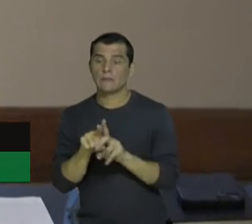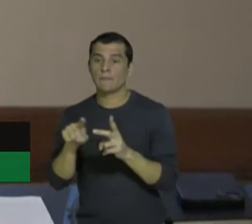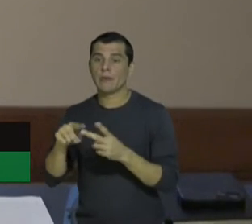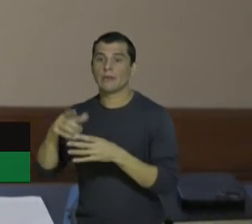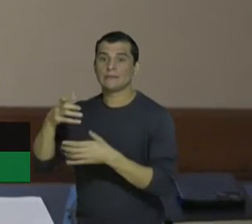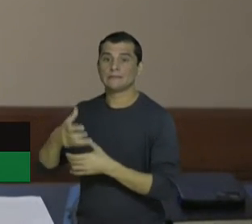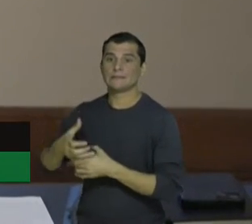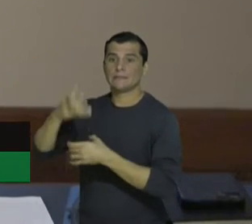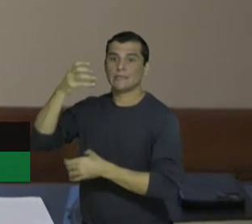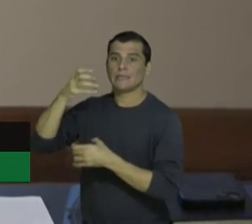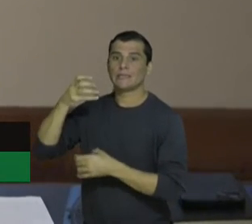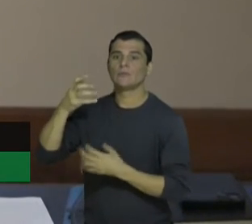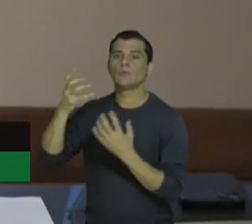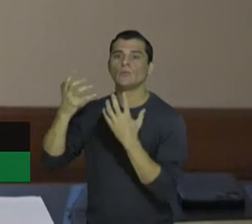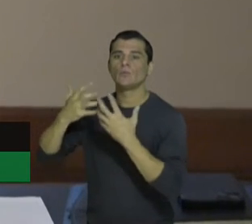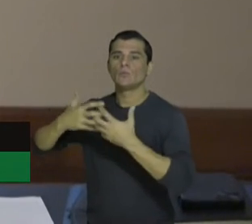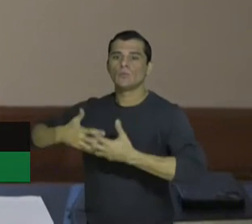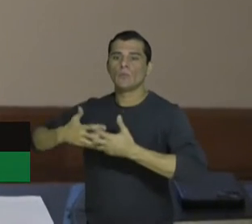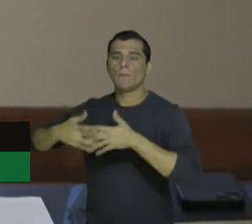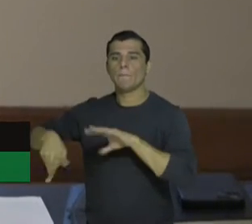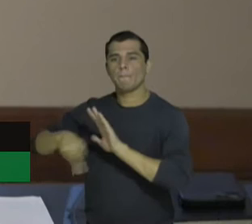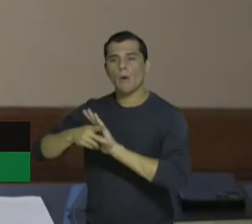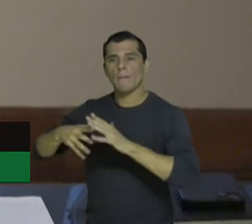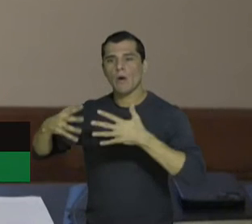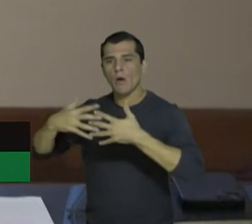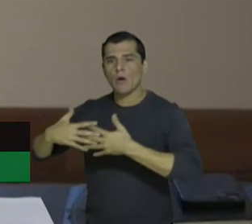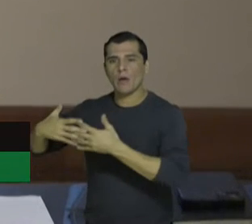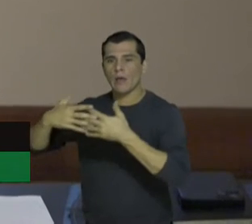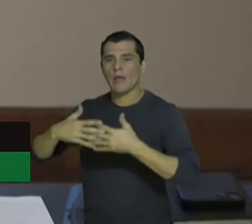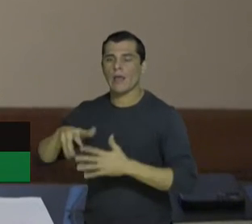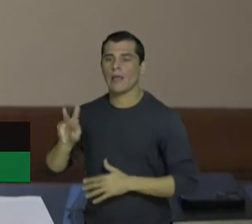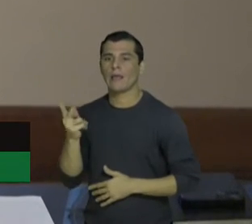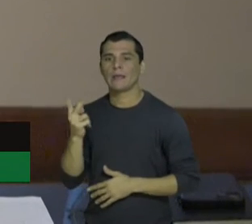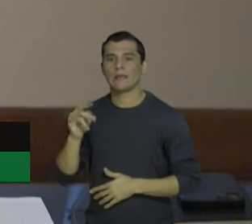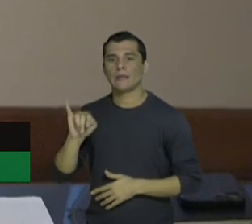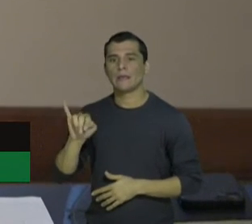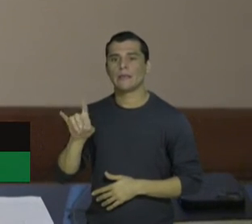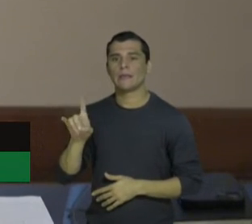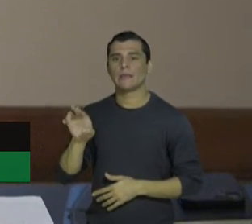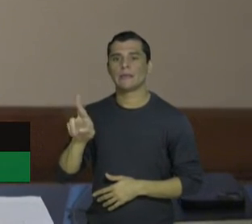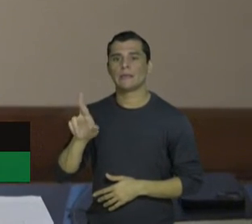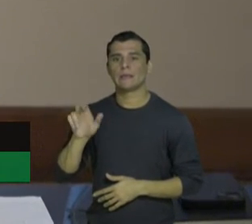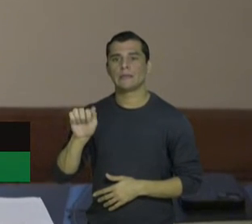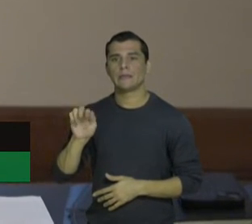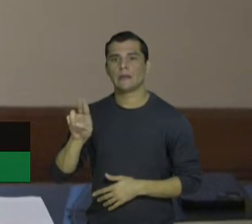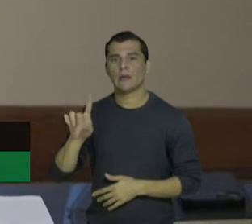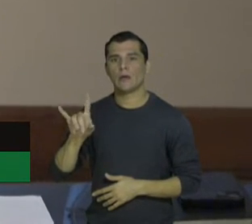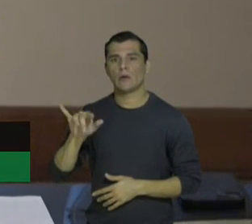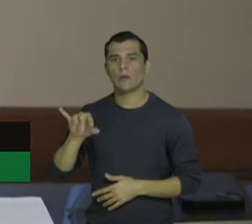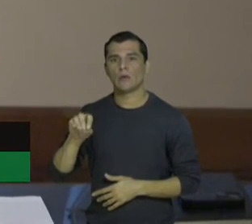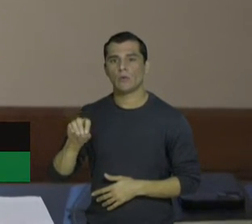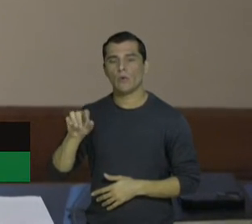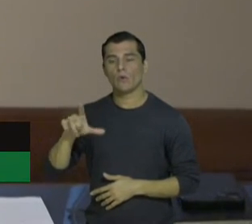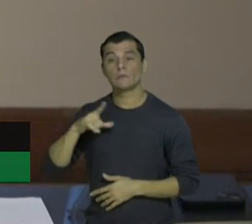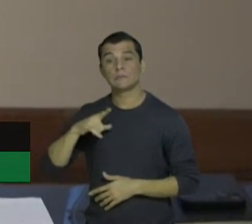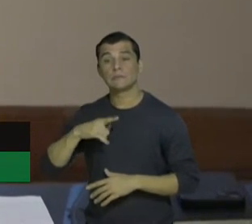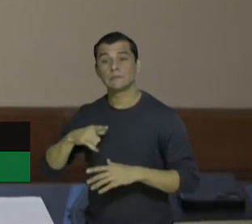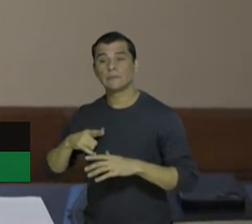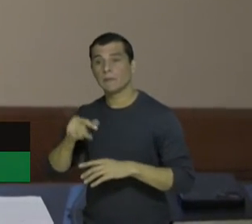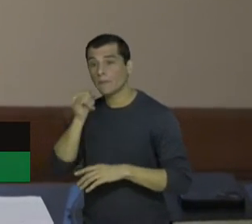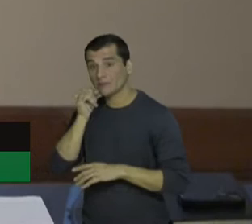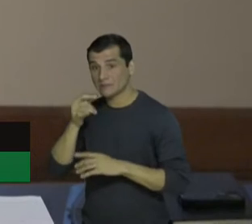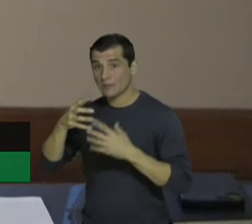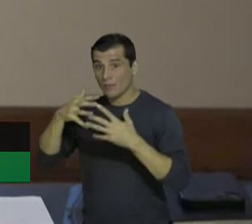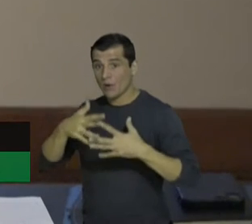principalmente paraa área de caminhões nós produzimos praticamente todos os macacos Hidráulicos que são utilizados nos caminhões